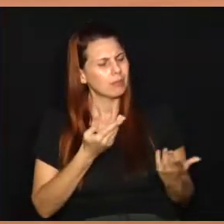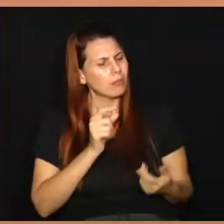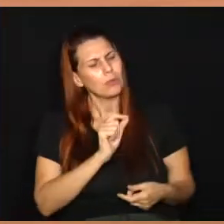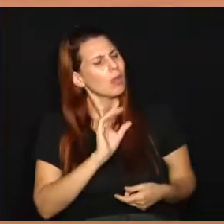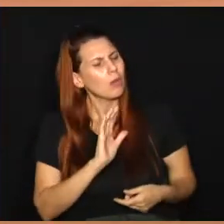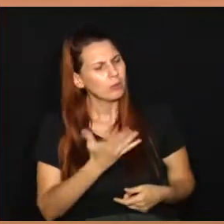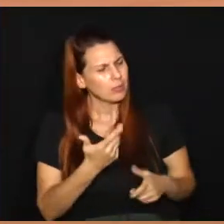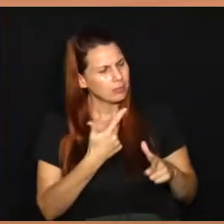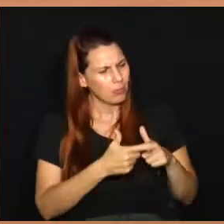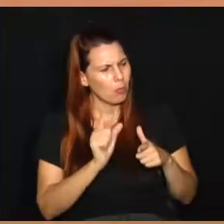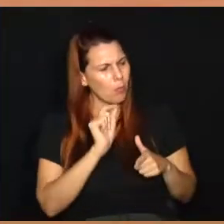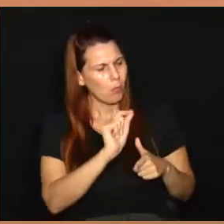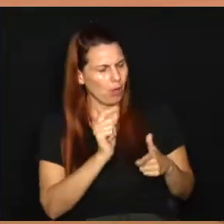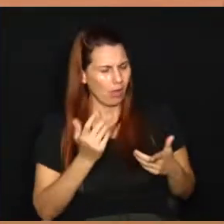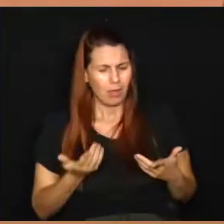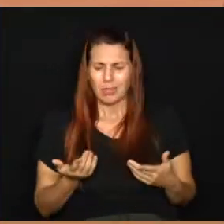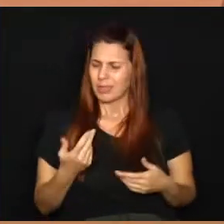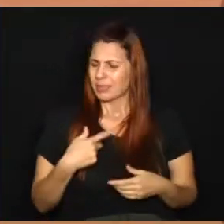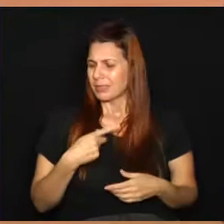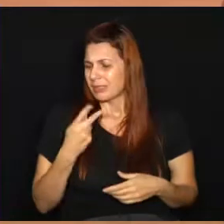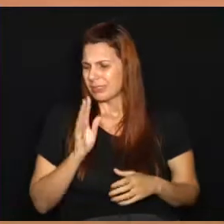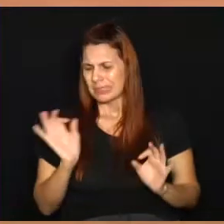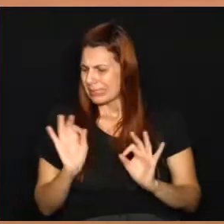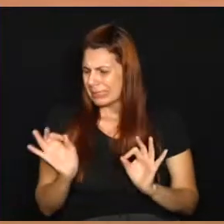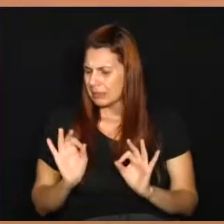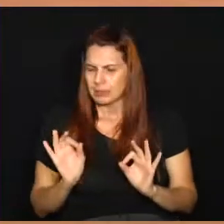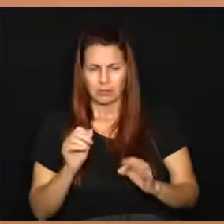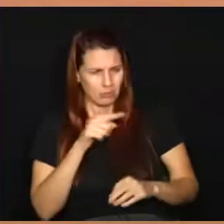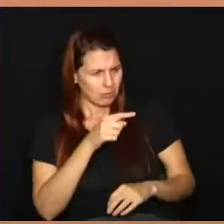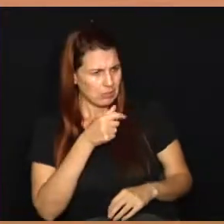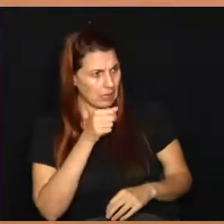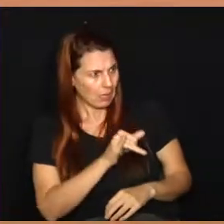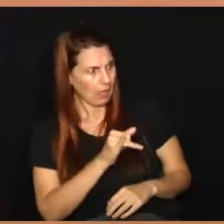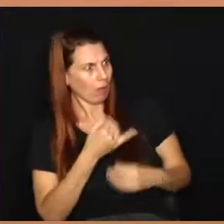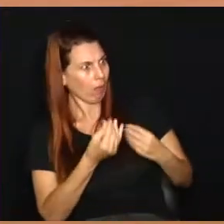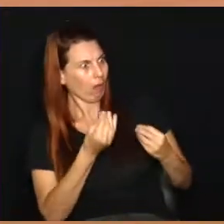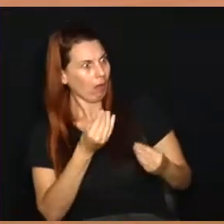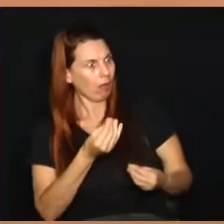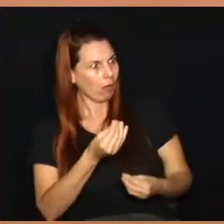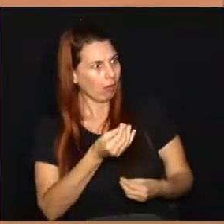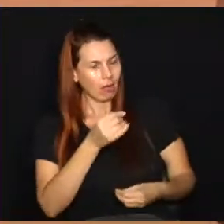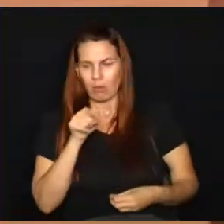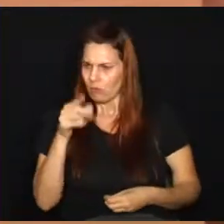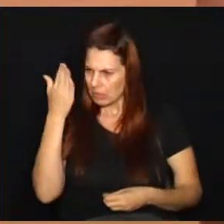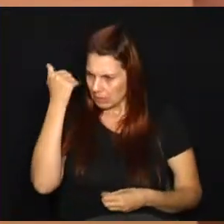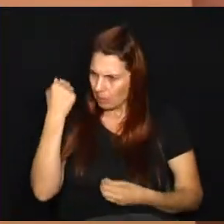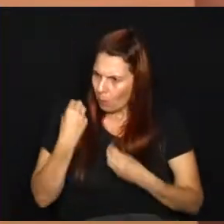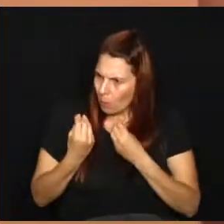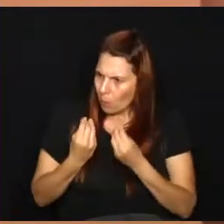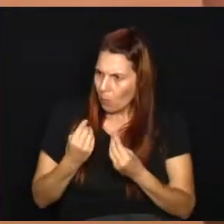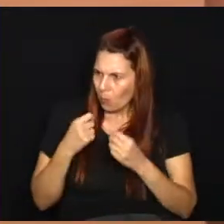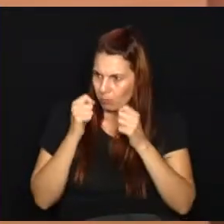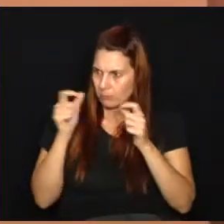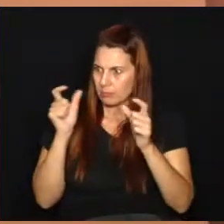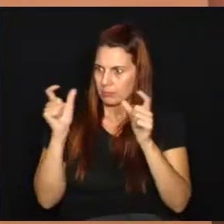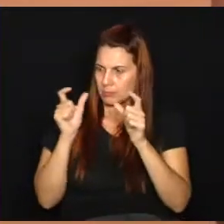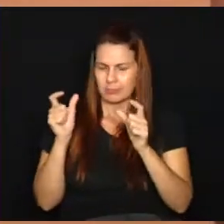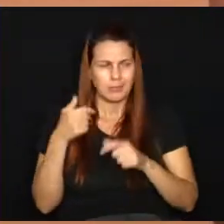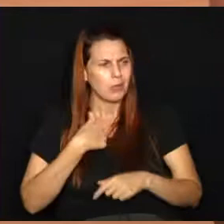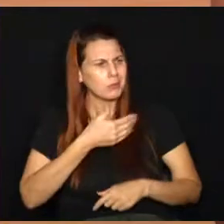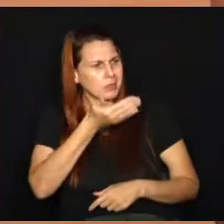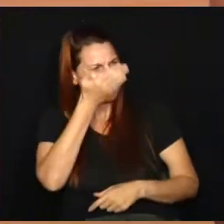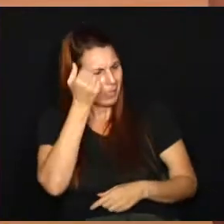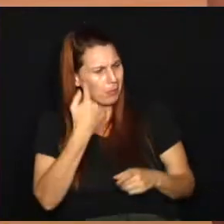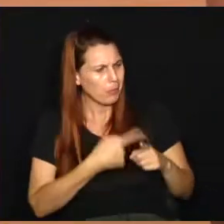é o problema? Aí ele falou: não é nada. Eu falei: é porque você é gay? Ele: não, como é que você sabe? Ele ficou super espantado. Eu falei: eu sei porque eu troquei